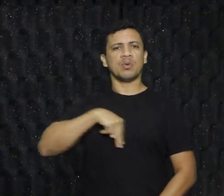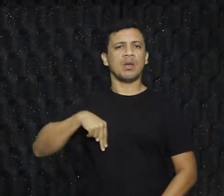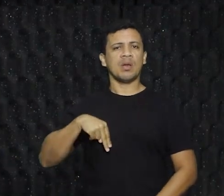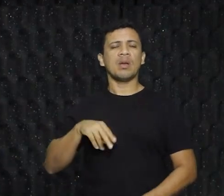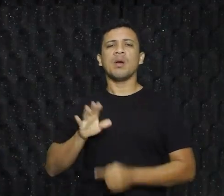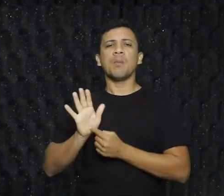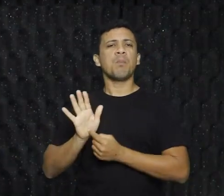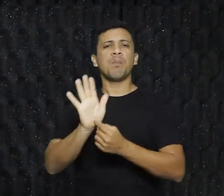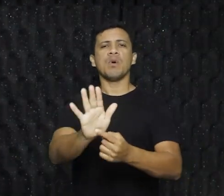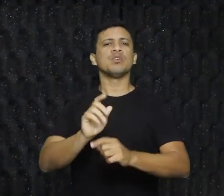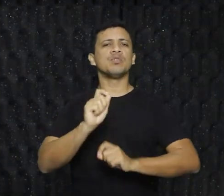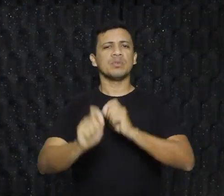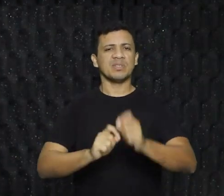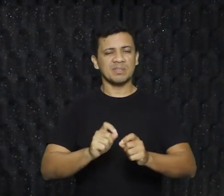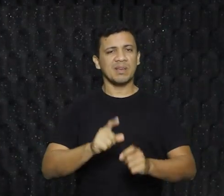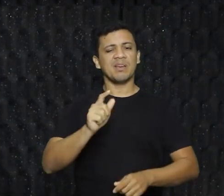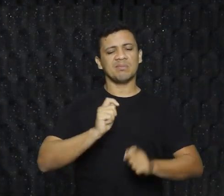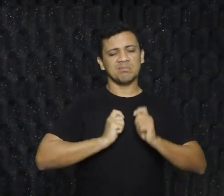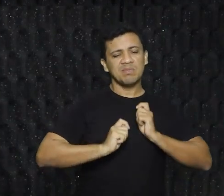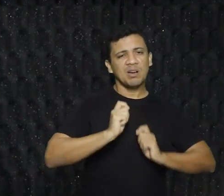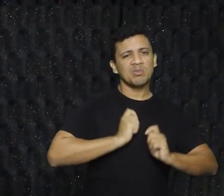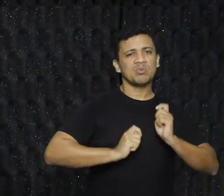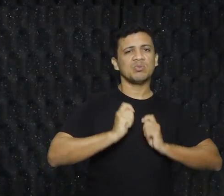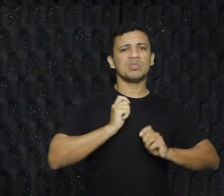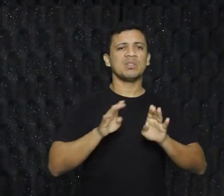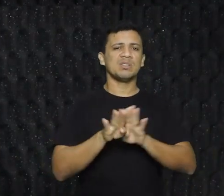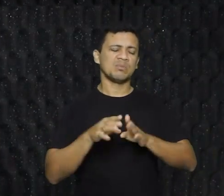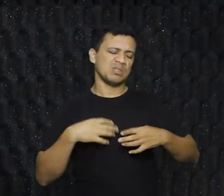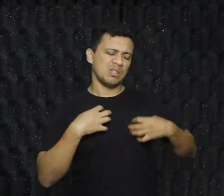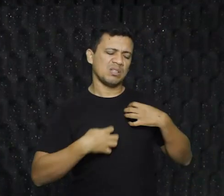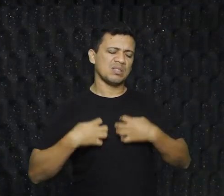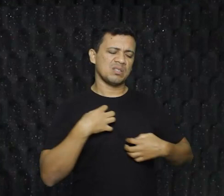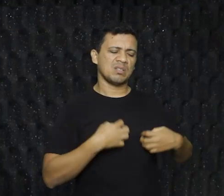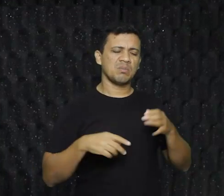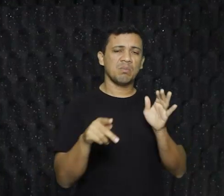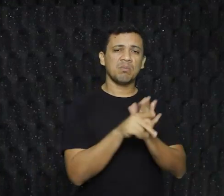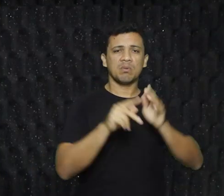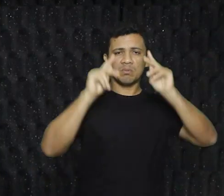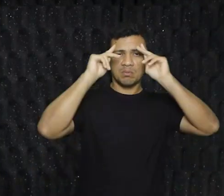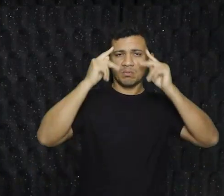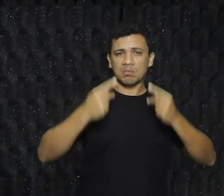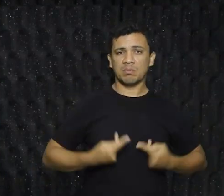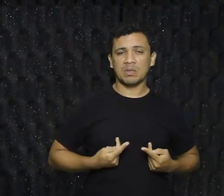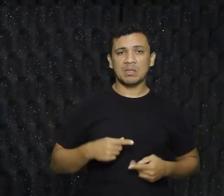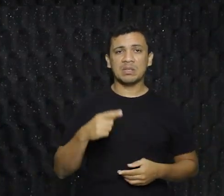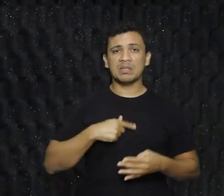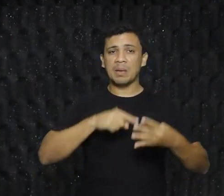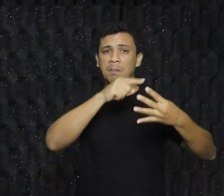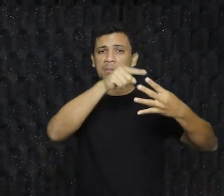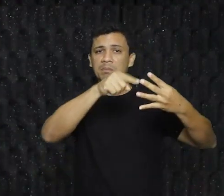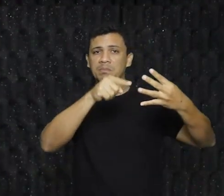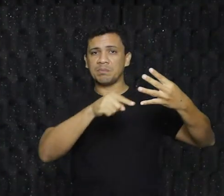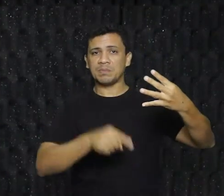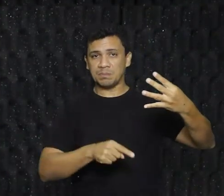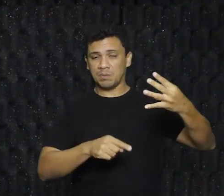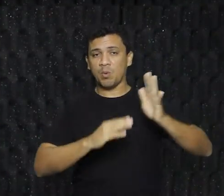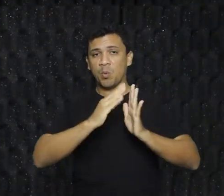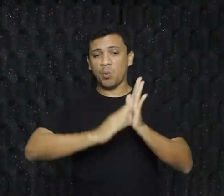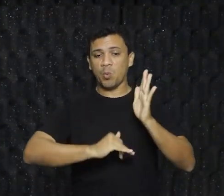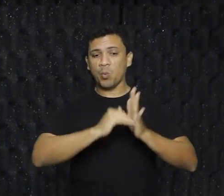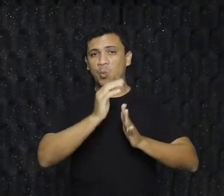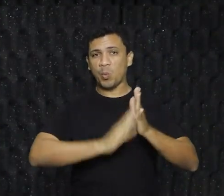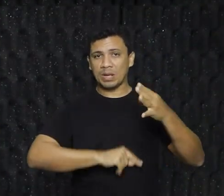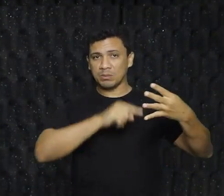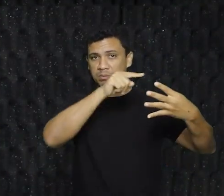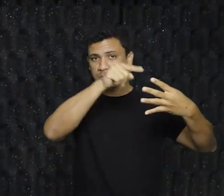simboliza exatamente a angústia e a ansiedade do ser humano. Ela foi produzida em 4 versões, 4 quadros, ele não é